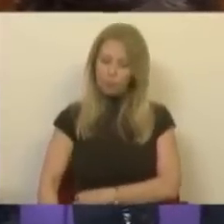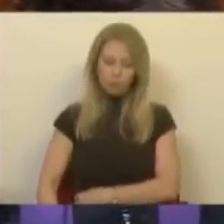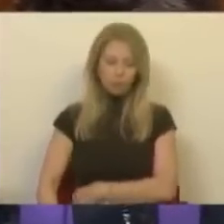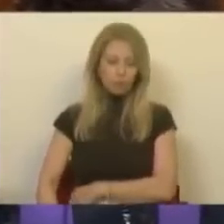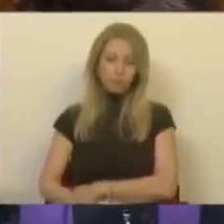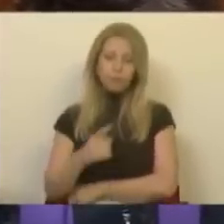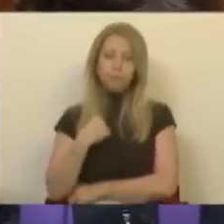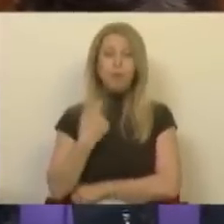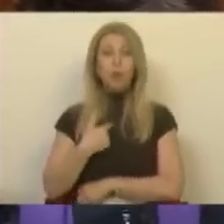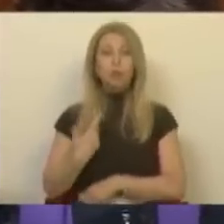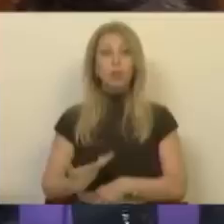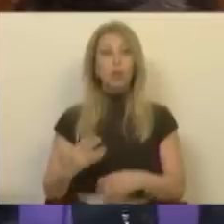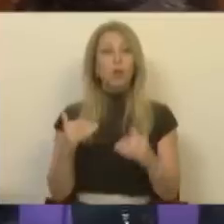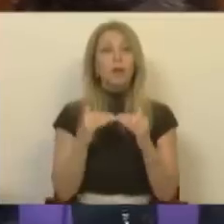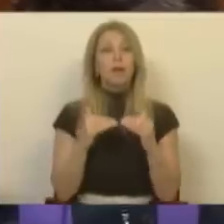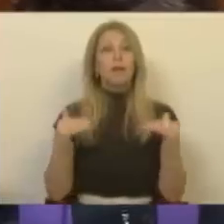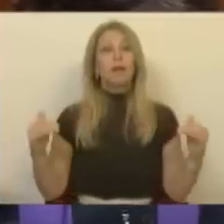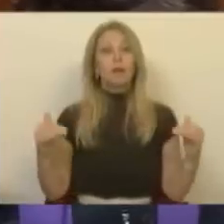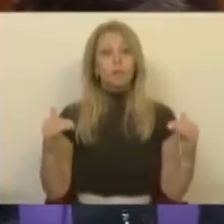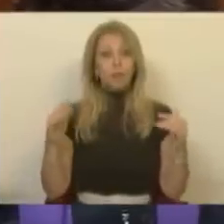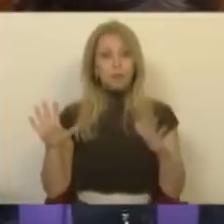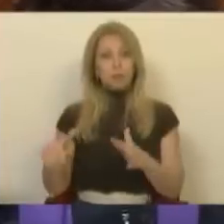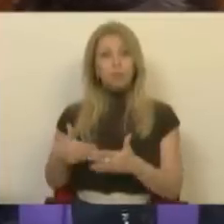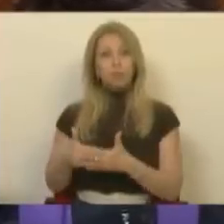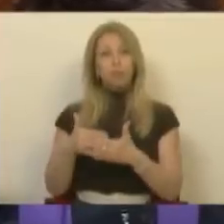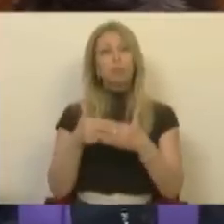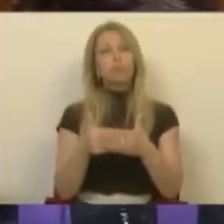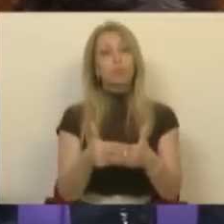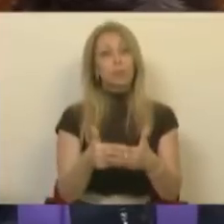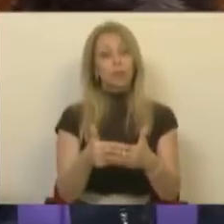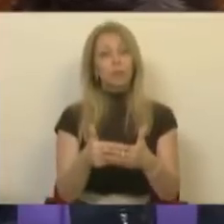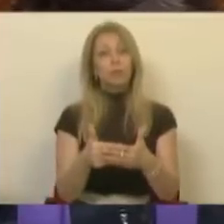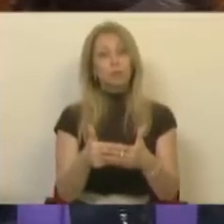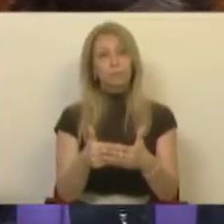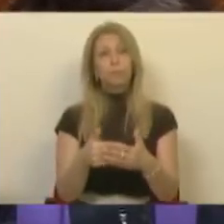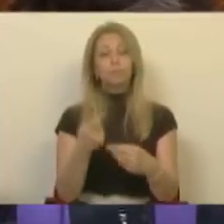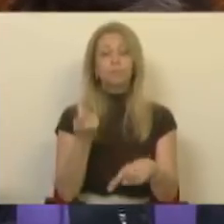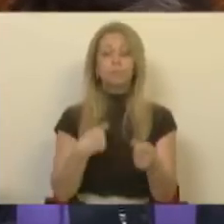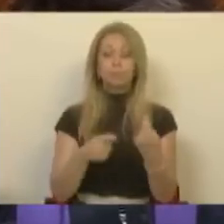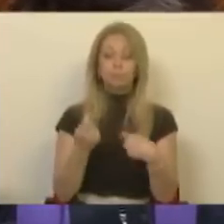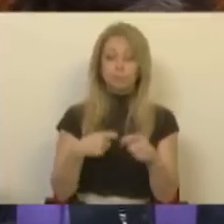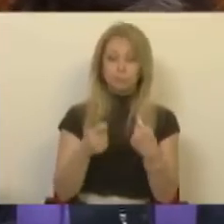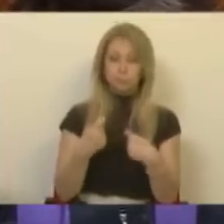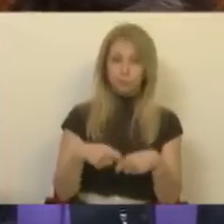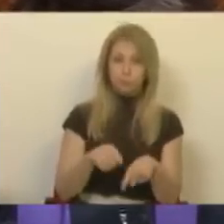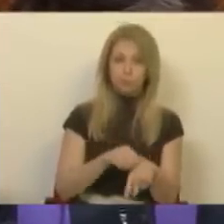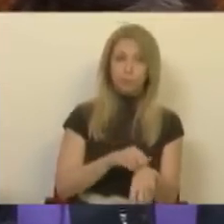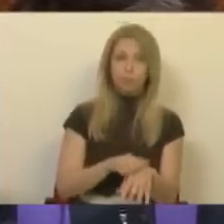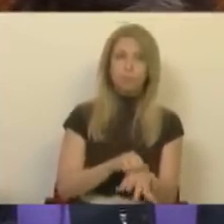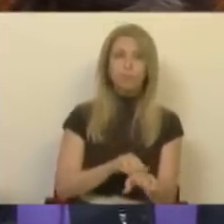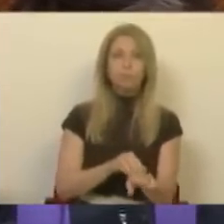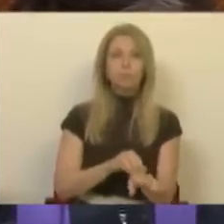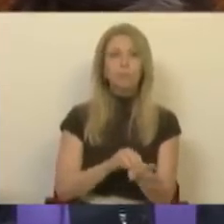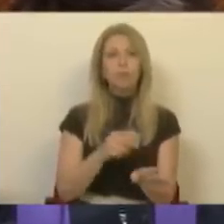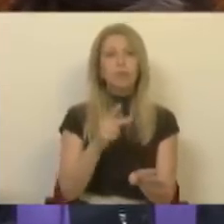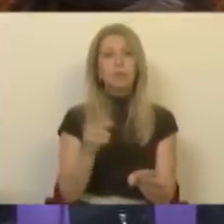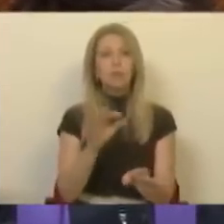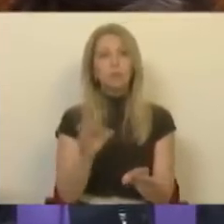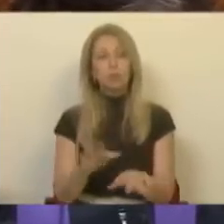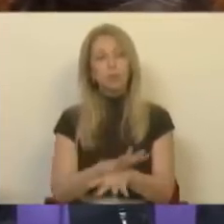nós estamos numa fase do processo de alienação Total parcial